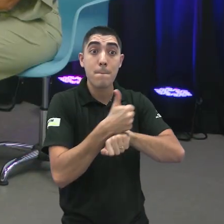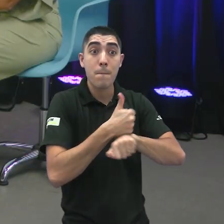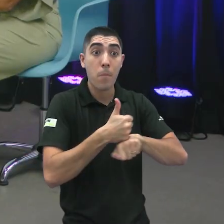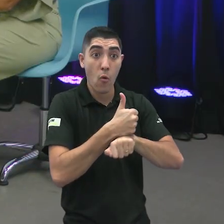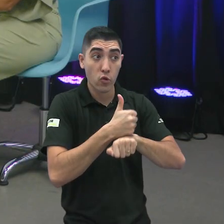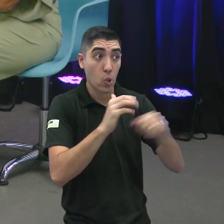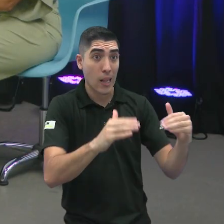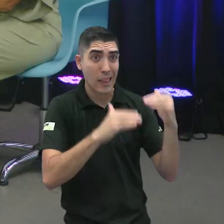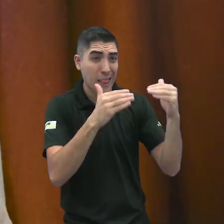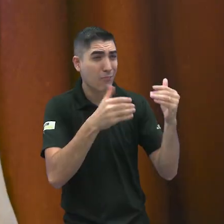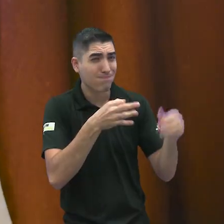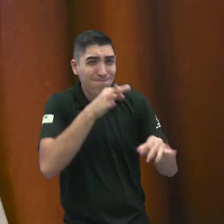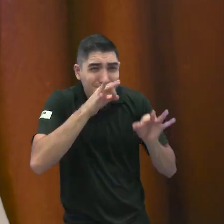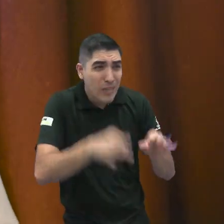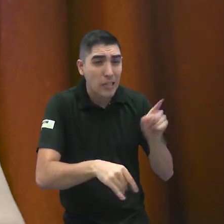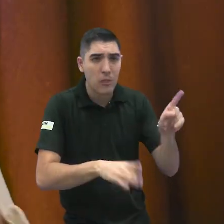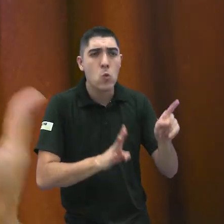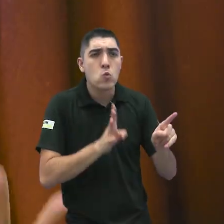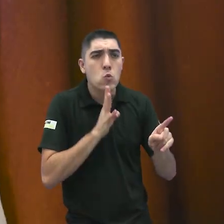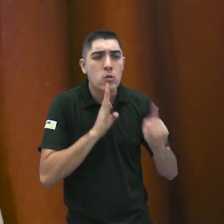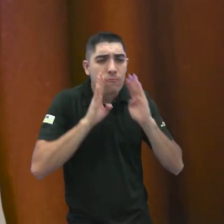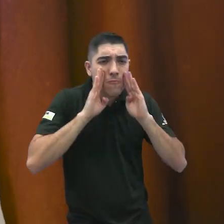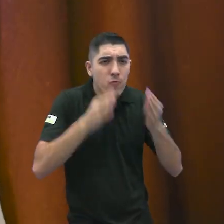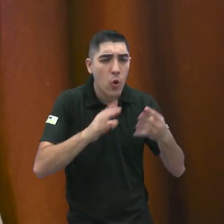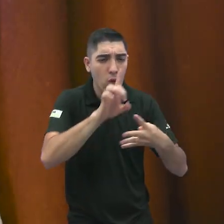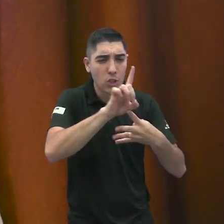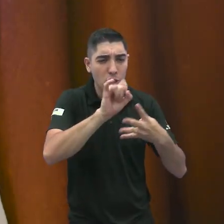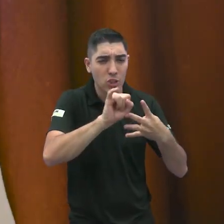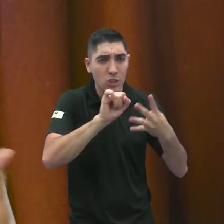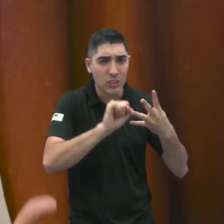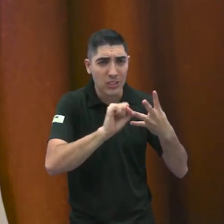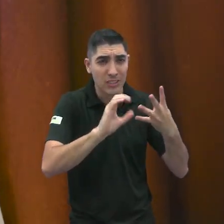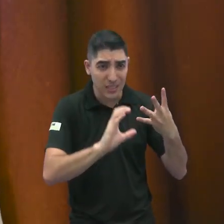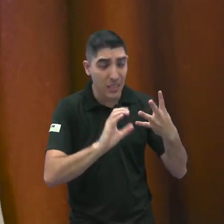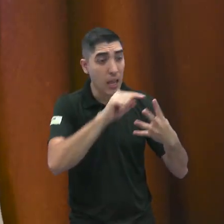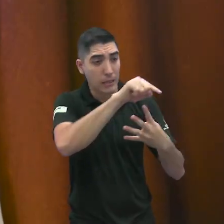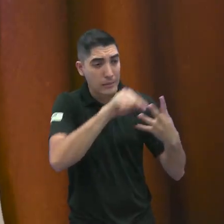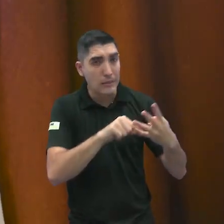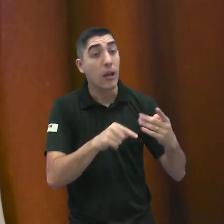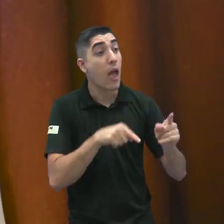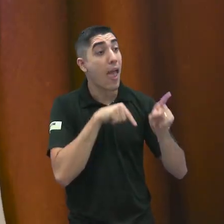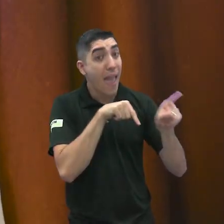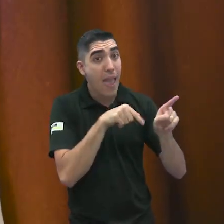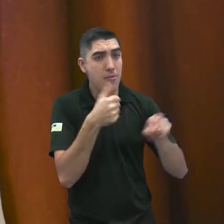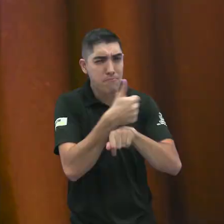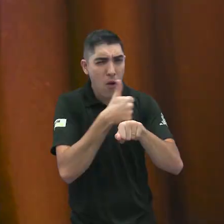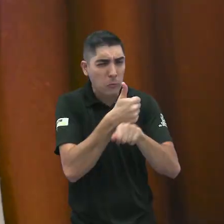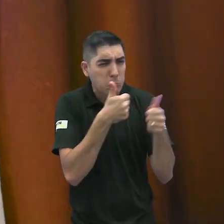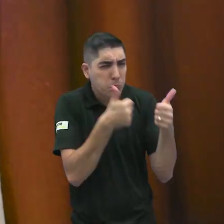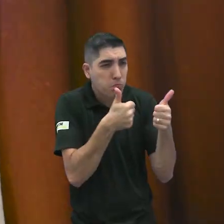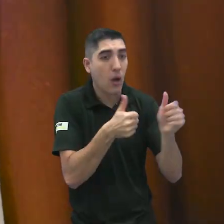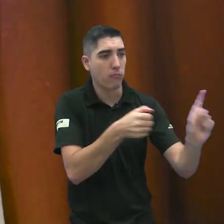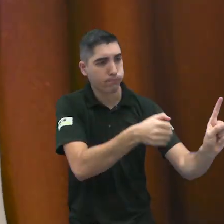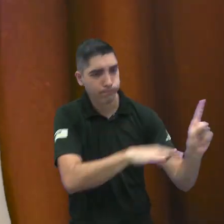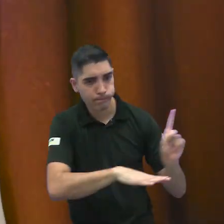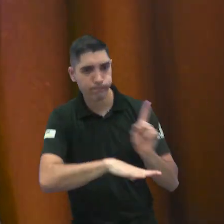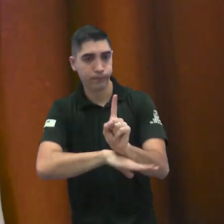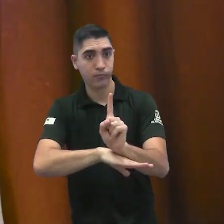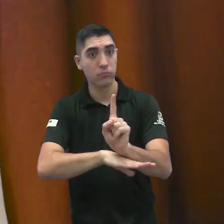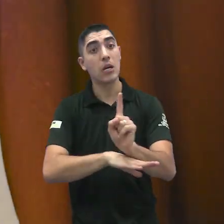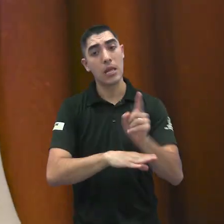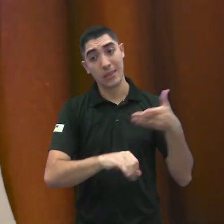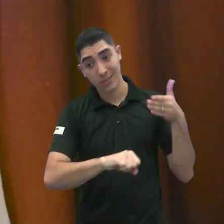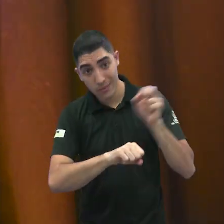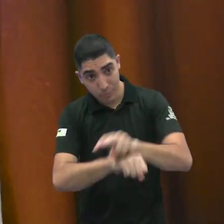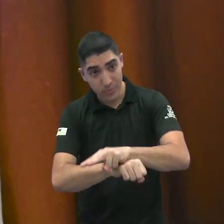são especializados, que vão poder entender o contexto da empresa, o objetivo da empresa com esse trabalho e